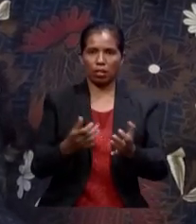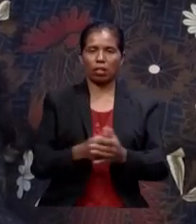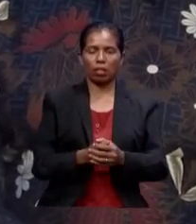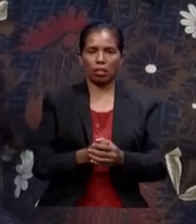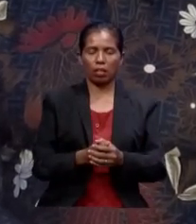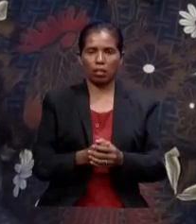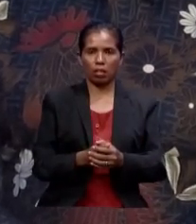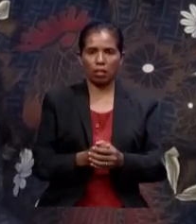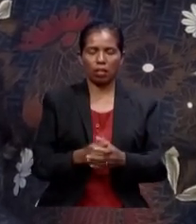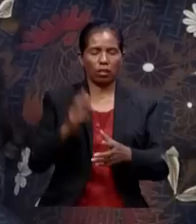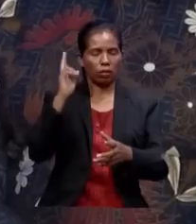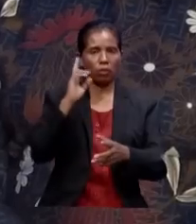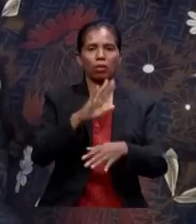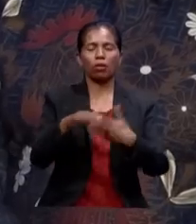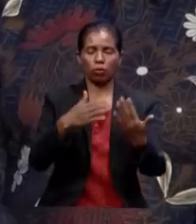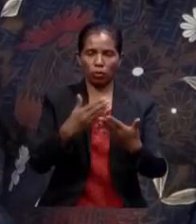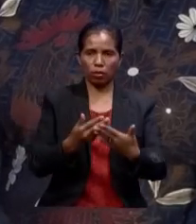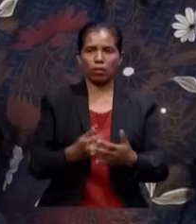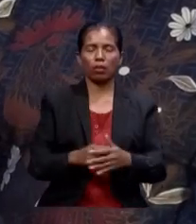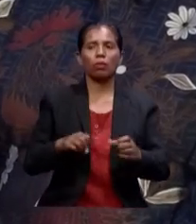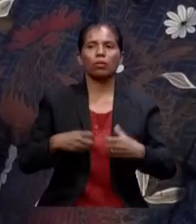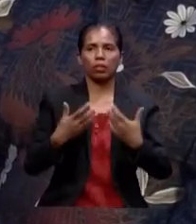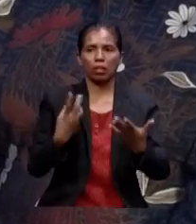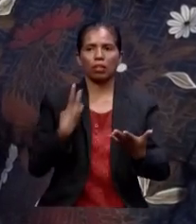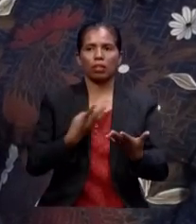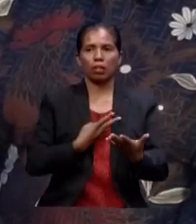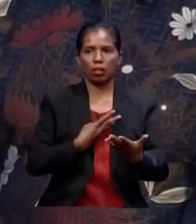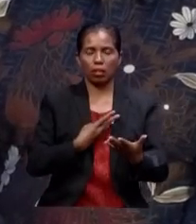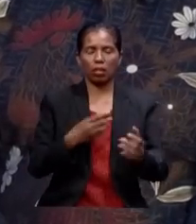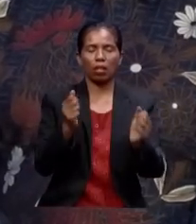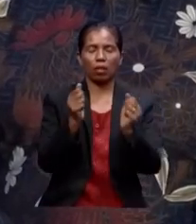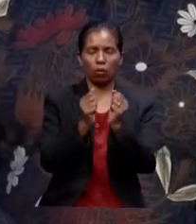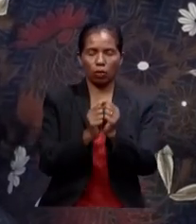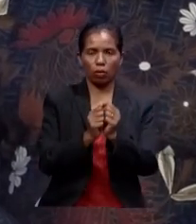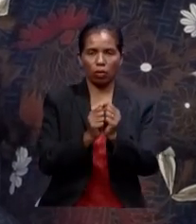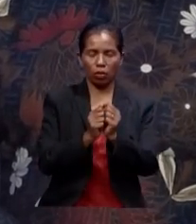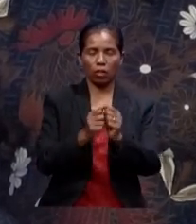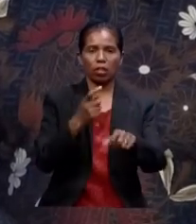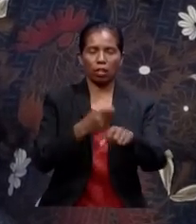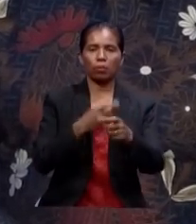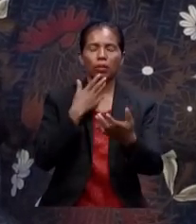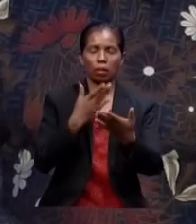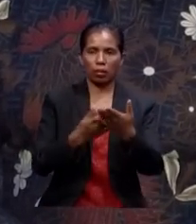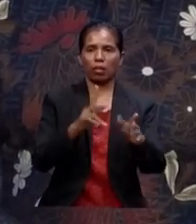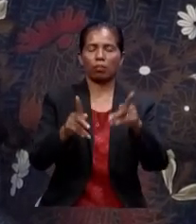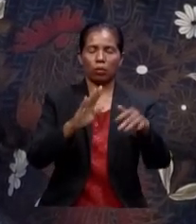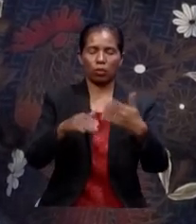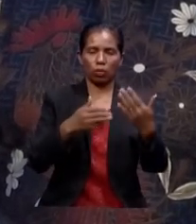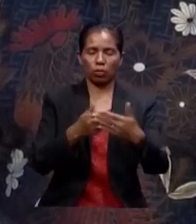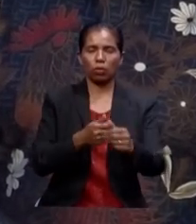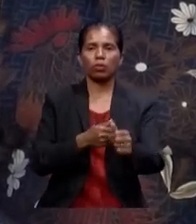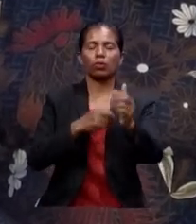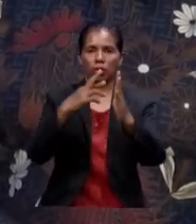tomak insa prene ita bele lao song ida ne petia pra ema hoto tu bele tuir